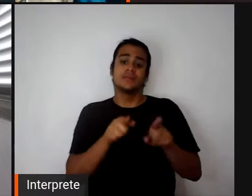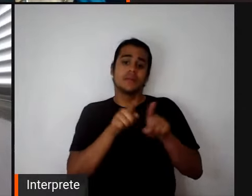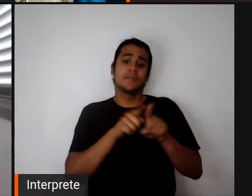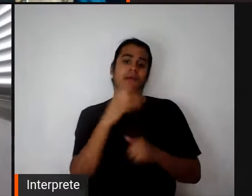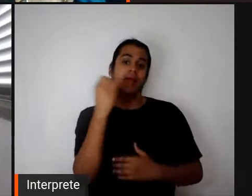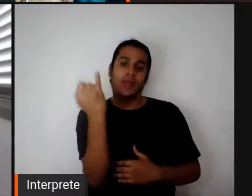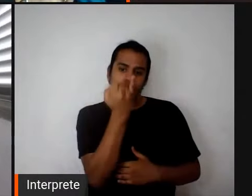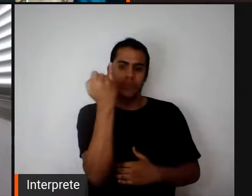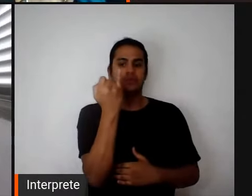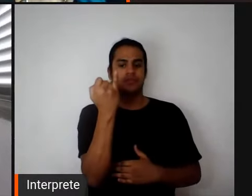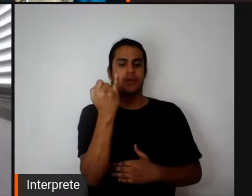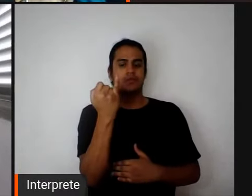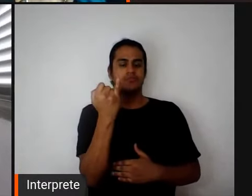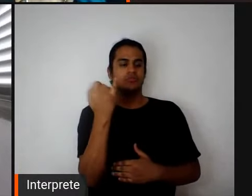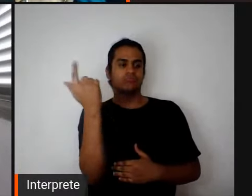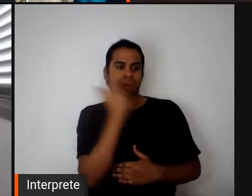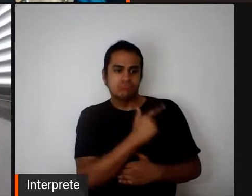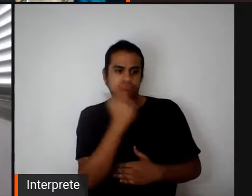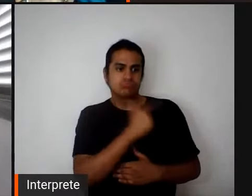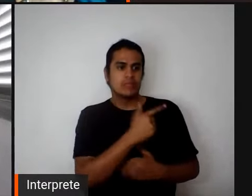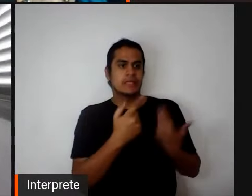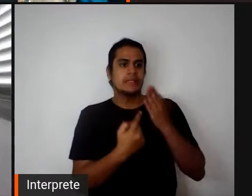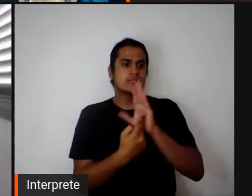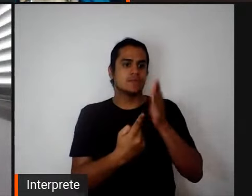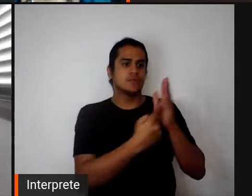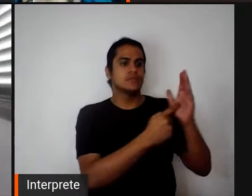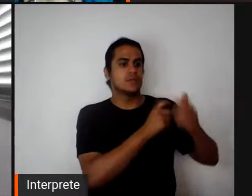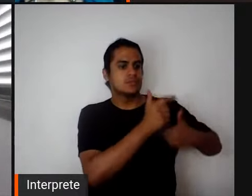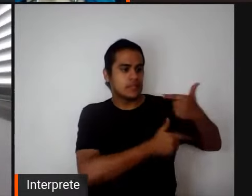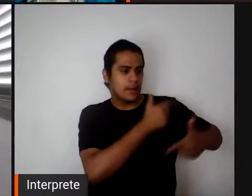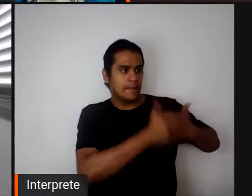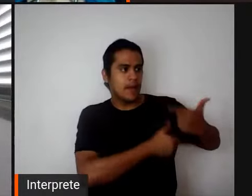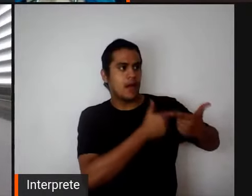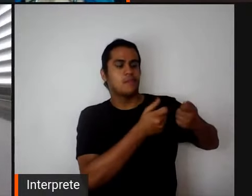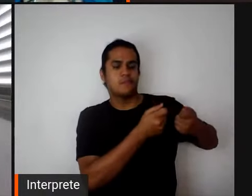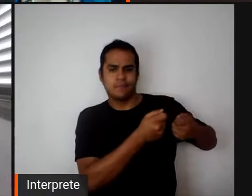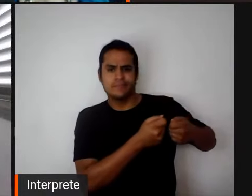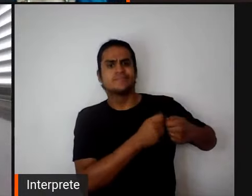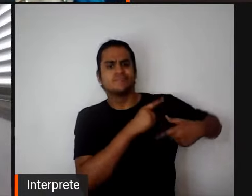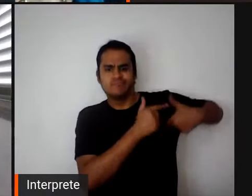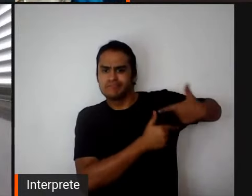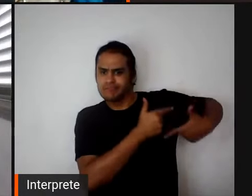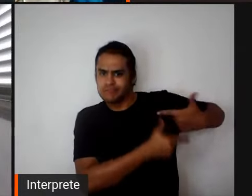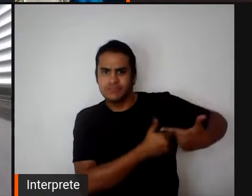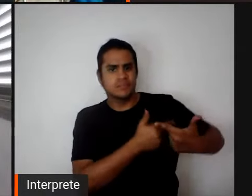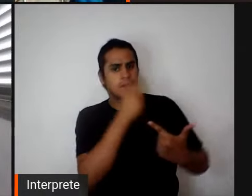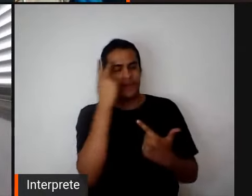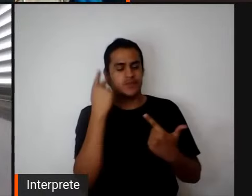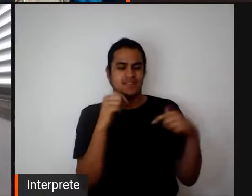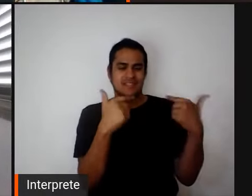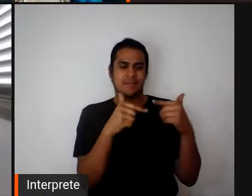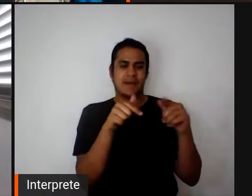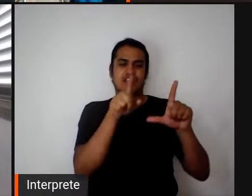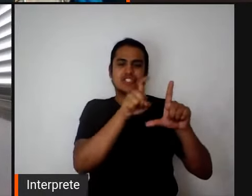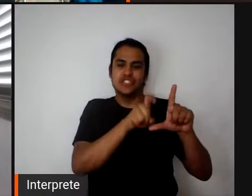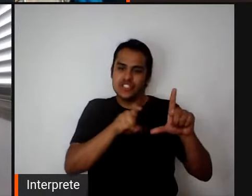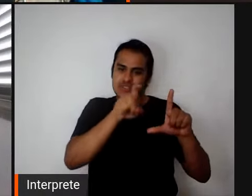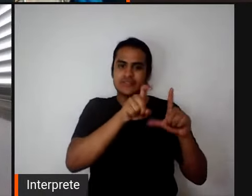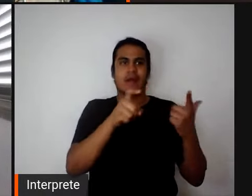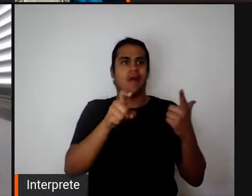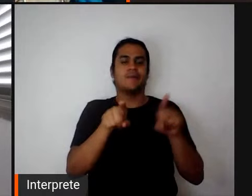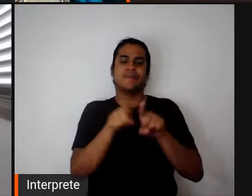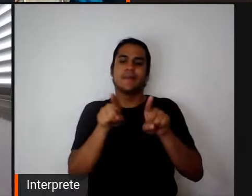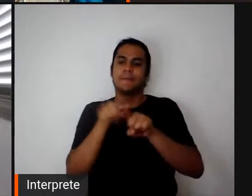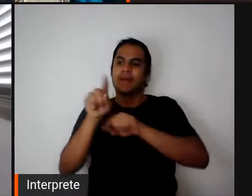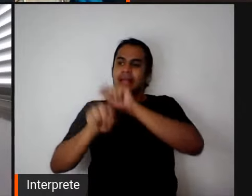essas exposições, tem um trabalho intenso de toda a equipe, né? Do núcleo do digital, da catalogação, da preservação, né? Que o